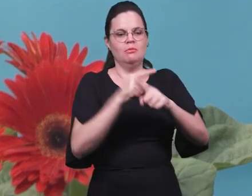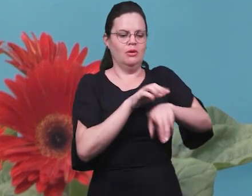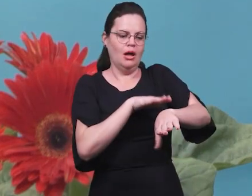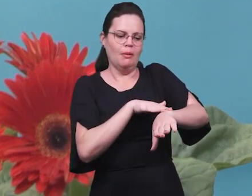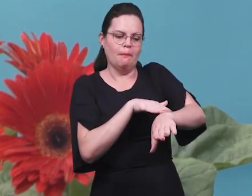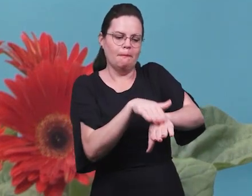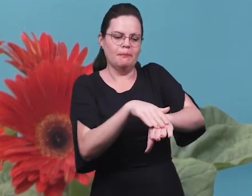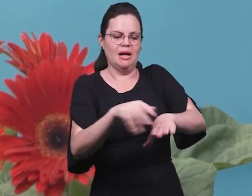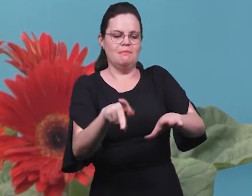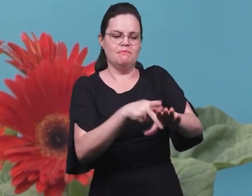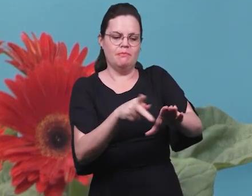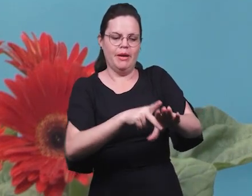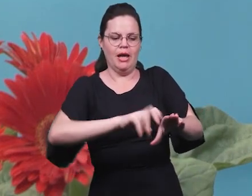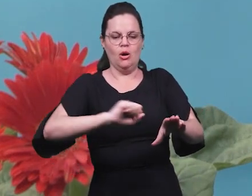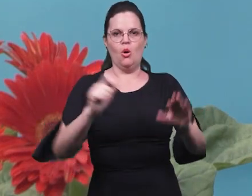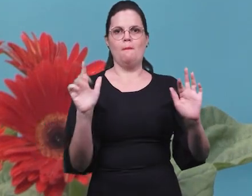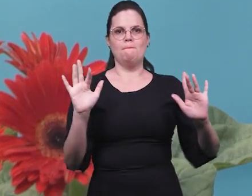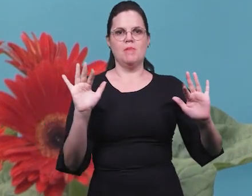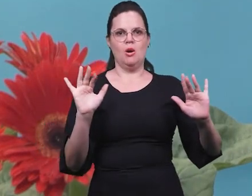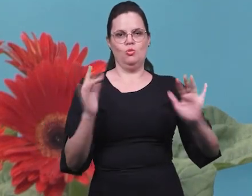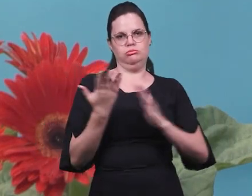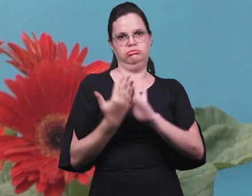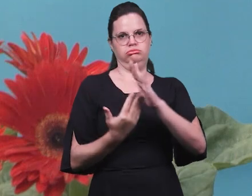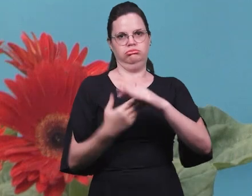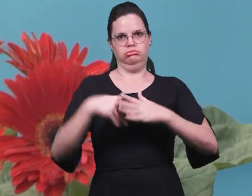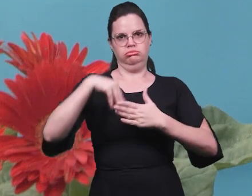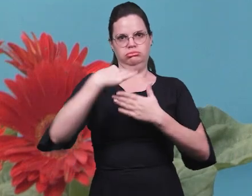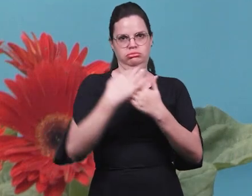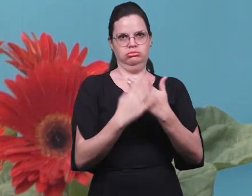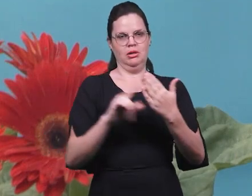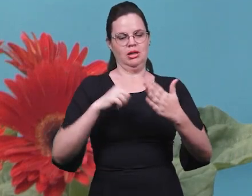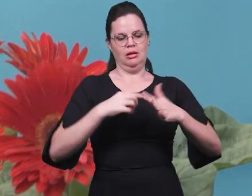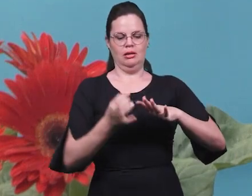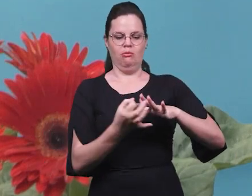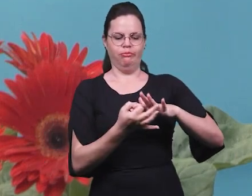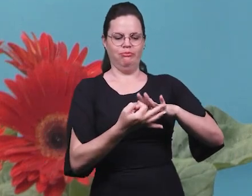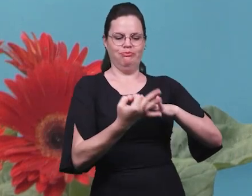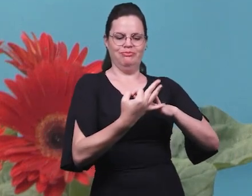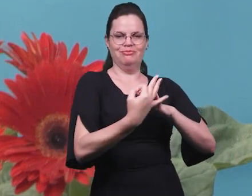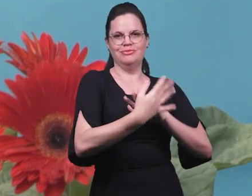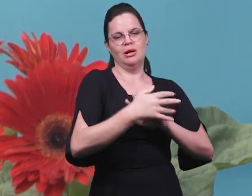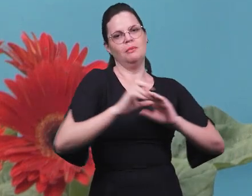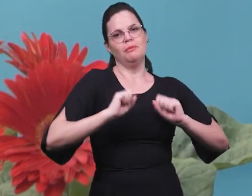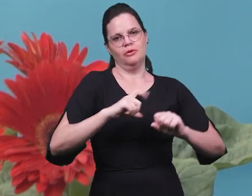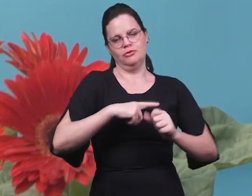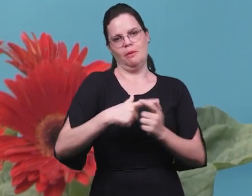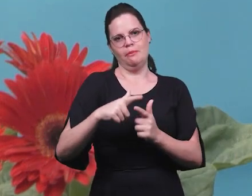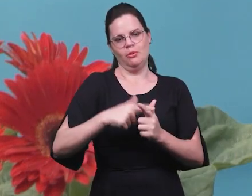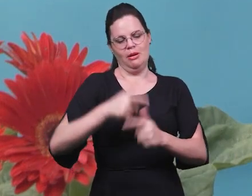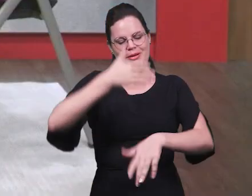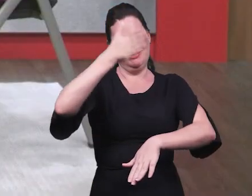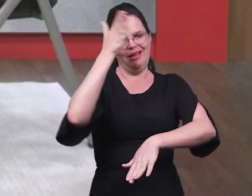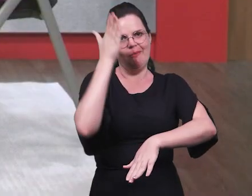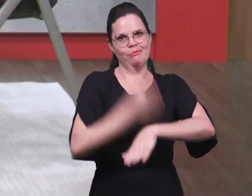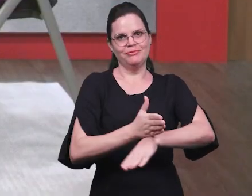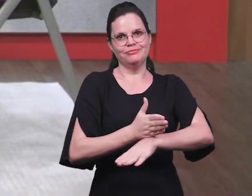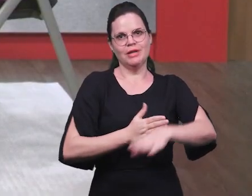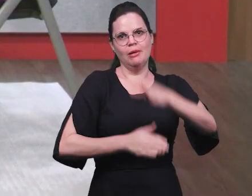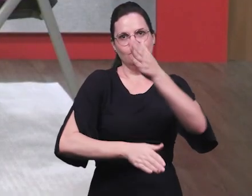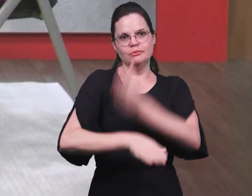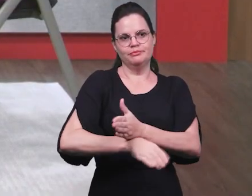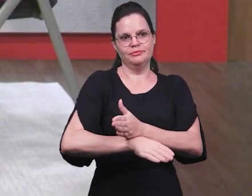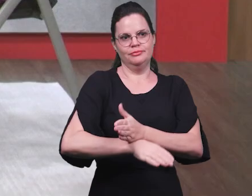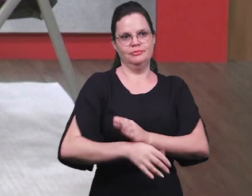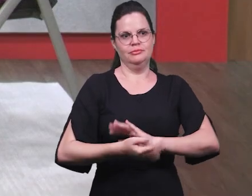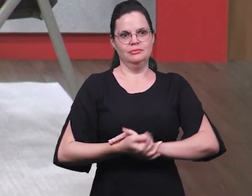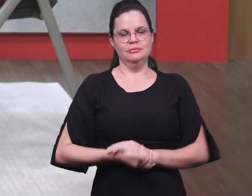extremidades. E aí a gente sabe o que acontece, né? Amputações, enfim, e etc. Entendi.